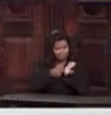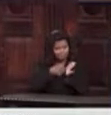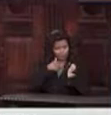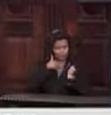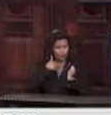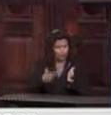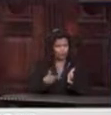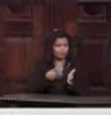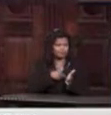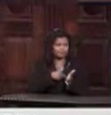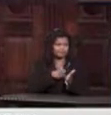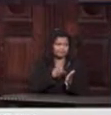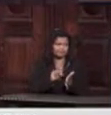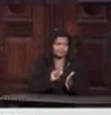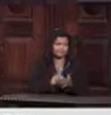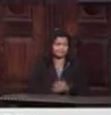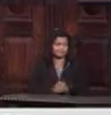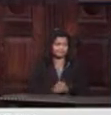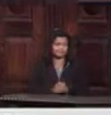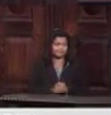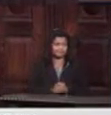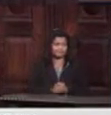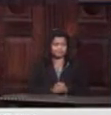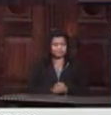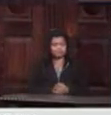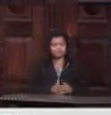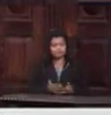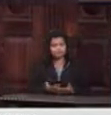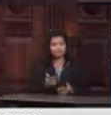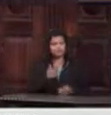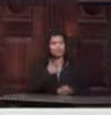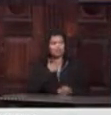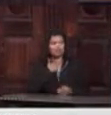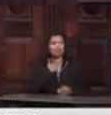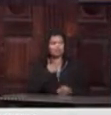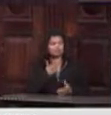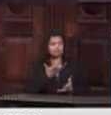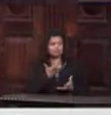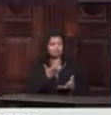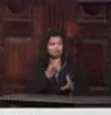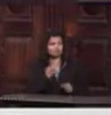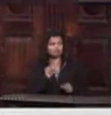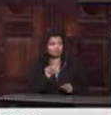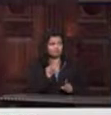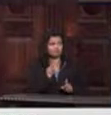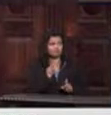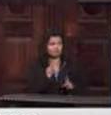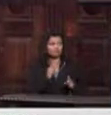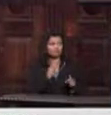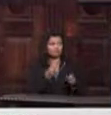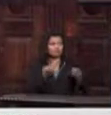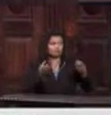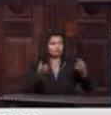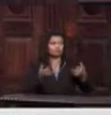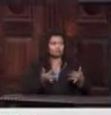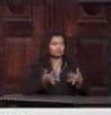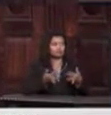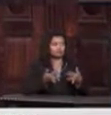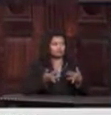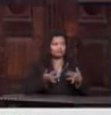nossos mortos. Eu quero também, senhor presidente, para encerrar, falar sobre a questão